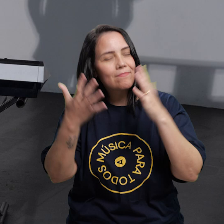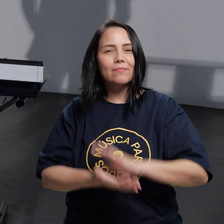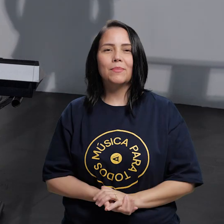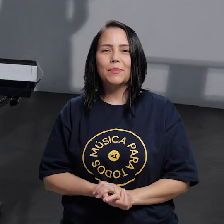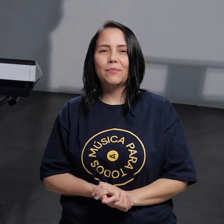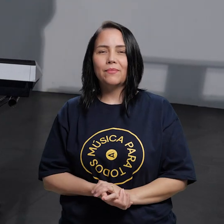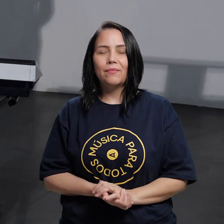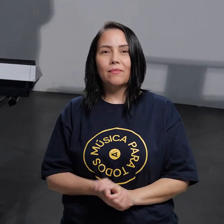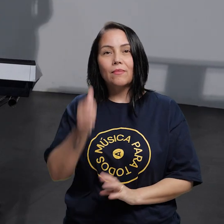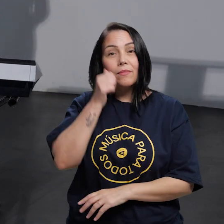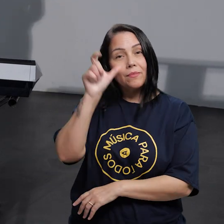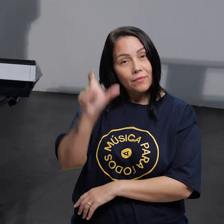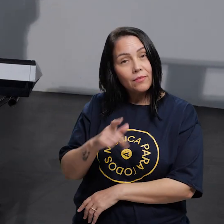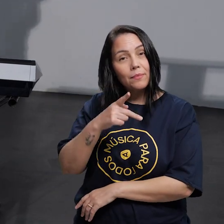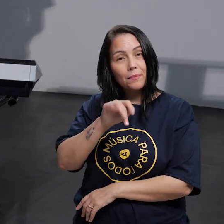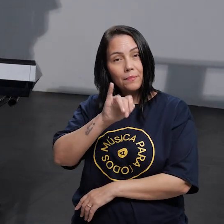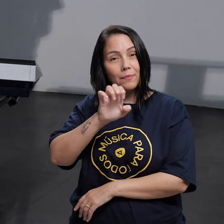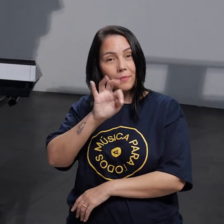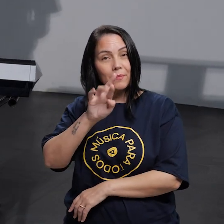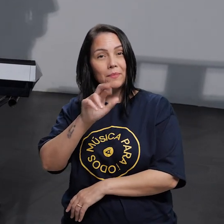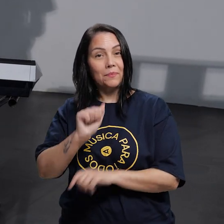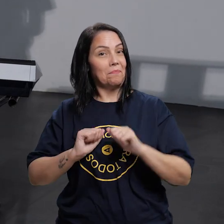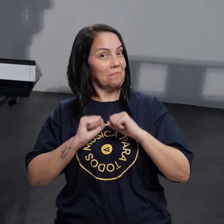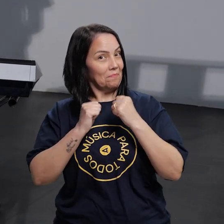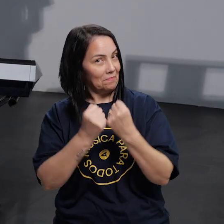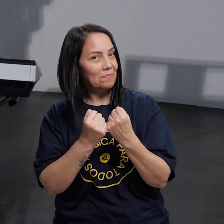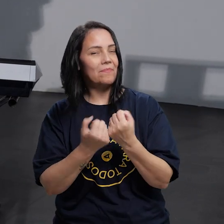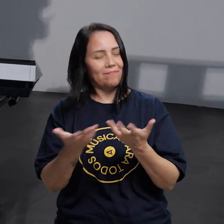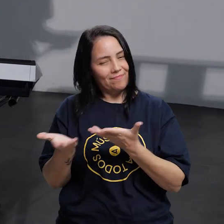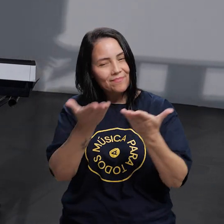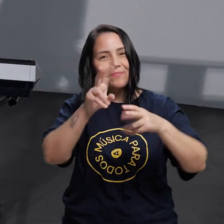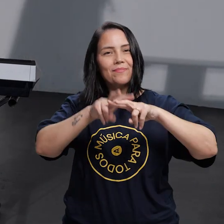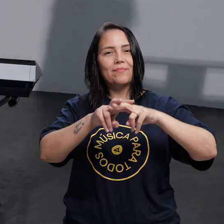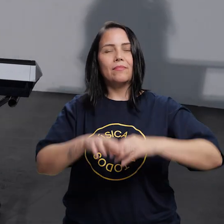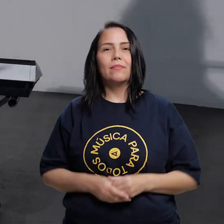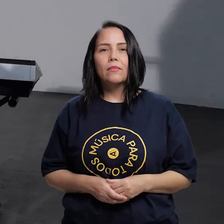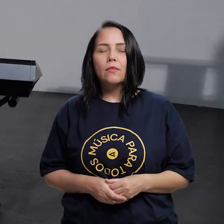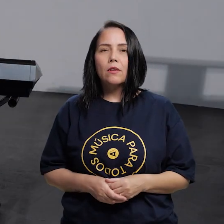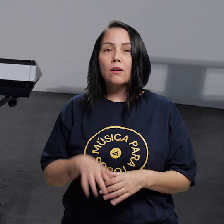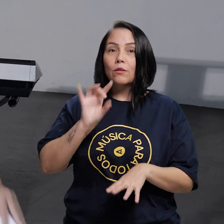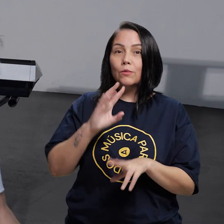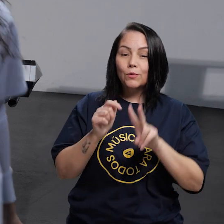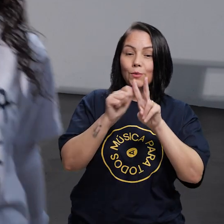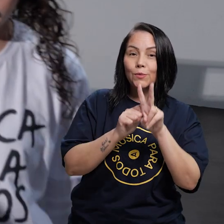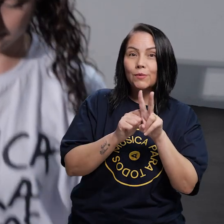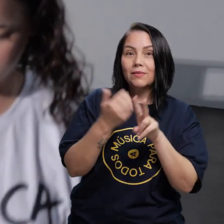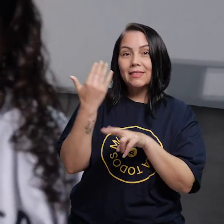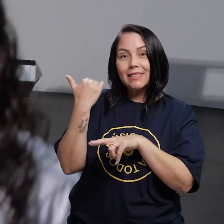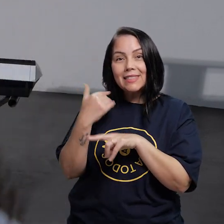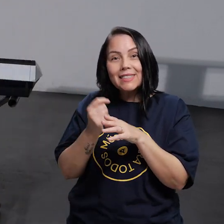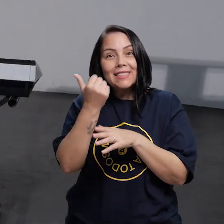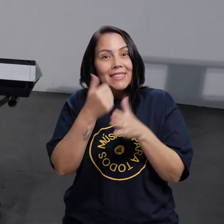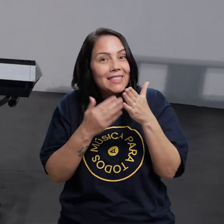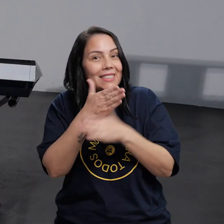Parabéns! Parabéns, Pietra. A Pietra se esforçou bastante, né? Pode sentar, querida. Decidiu faz duas semanas que ela ia